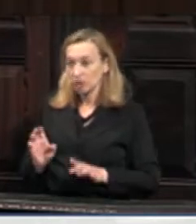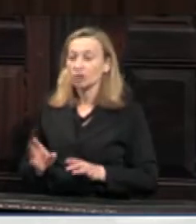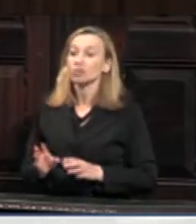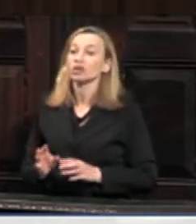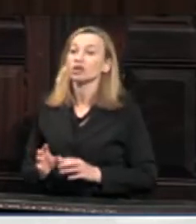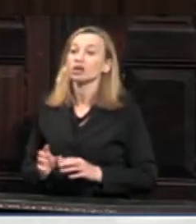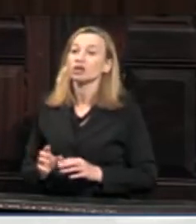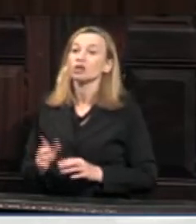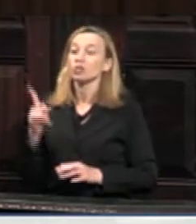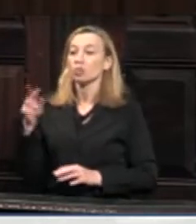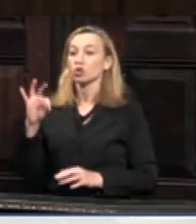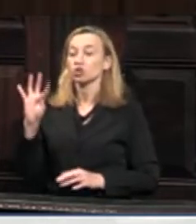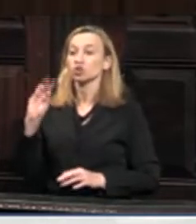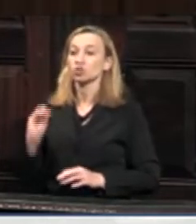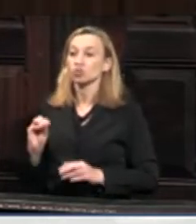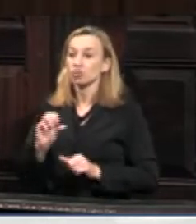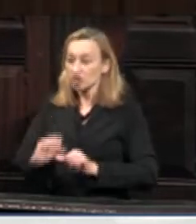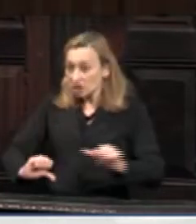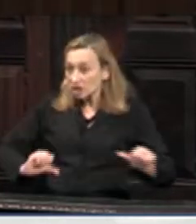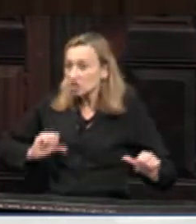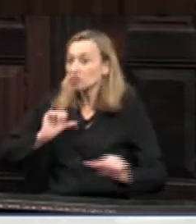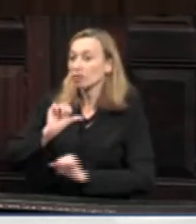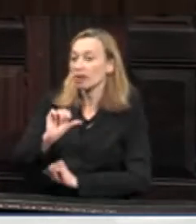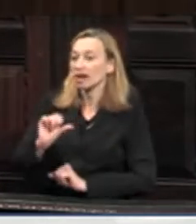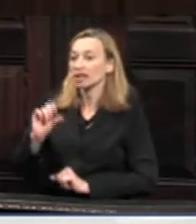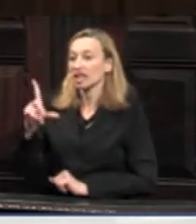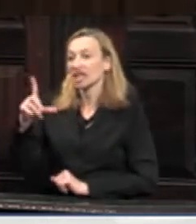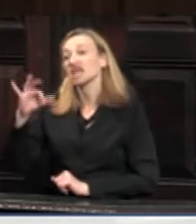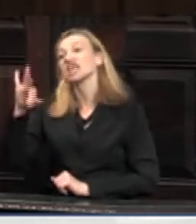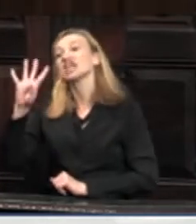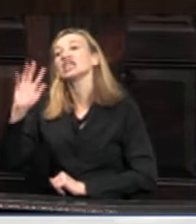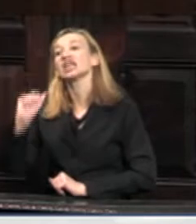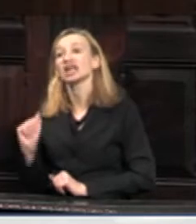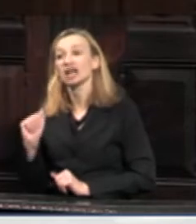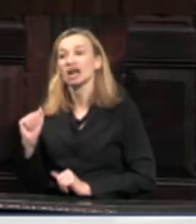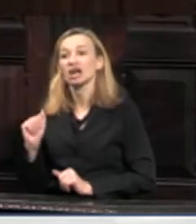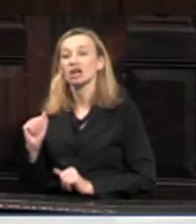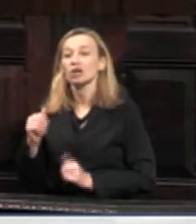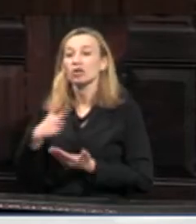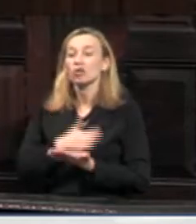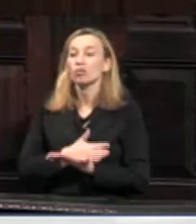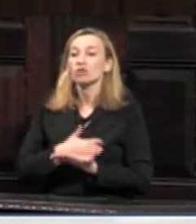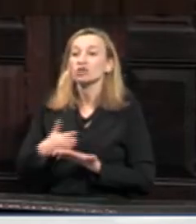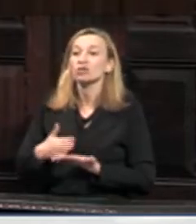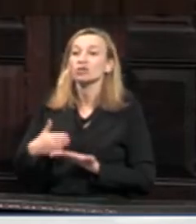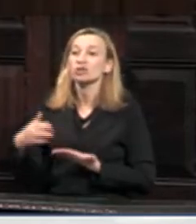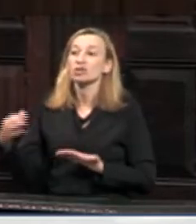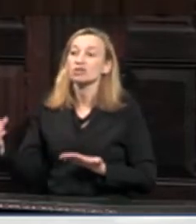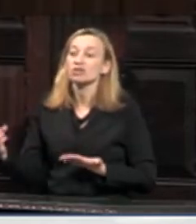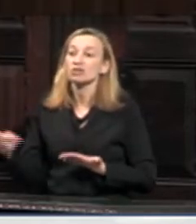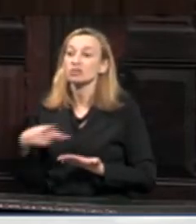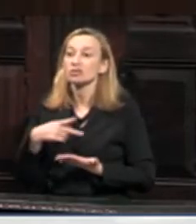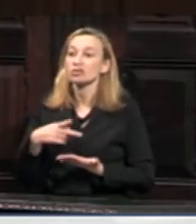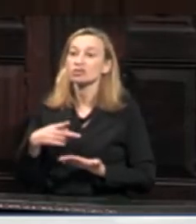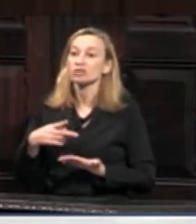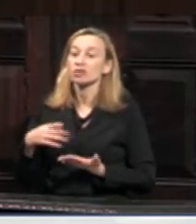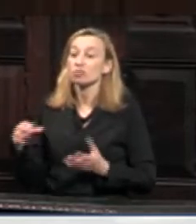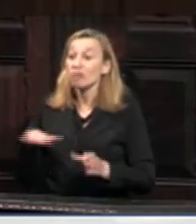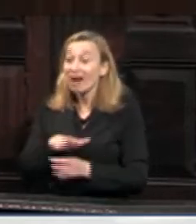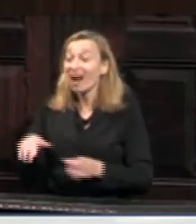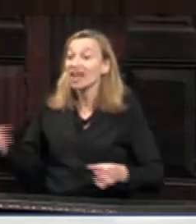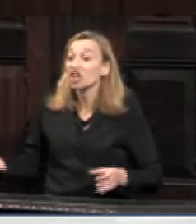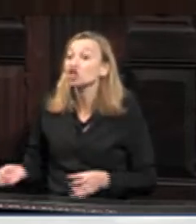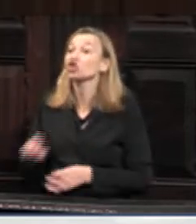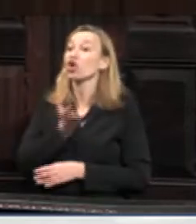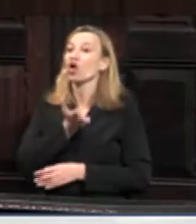de saúde transformado em clínica, significou dizer que era uma unidade nova. Então a lei